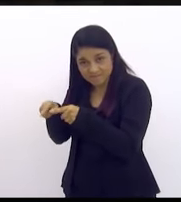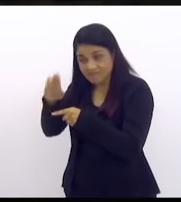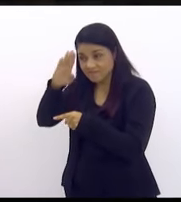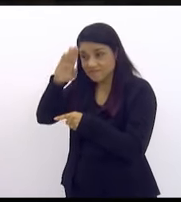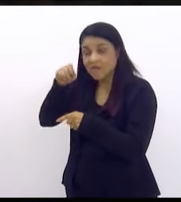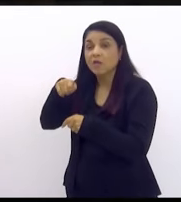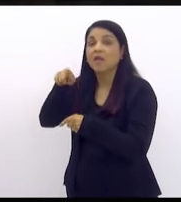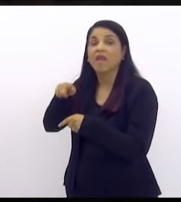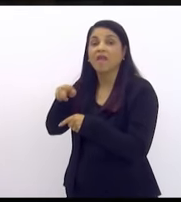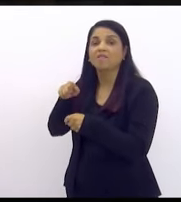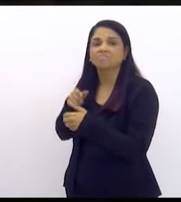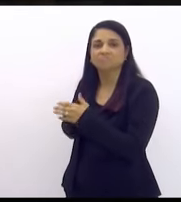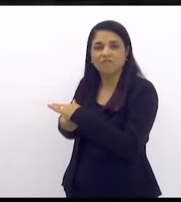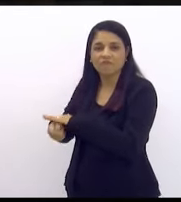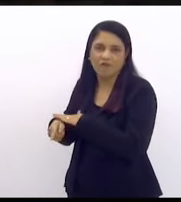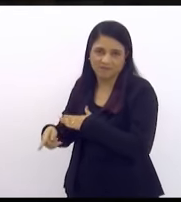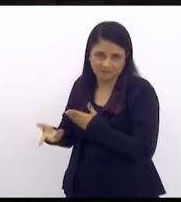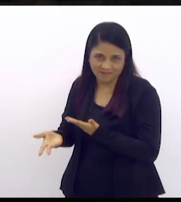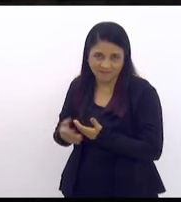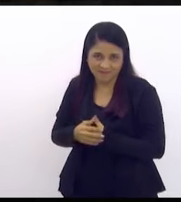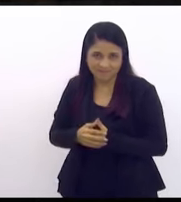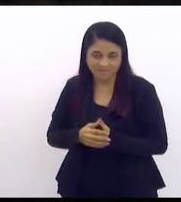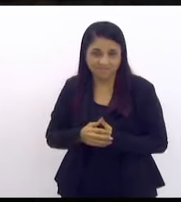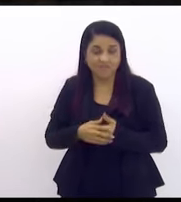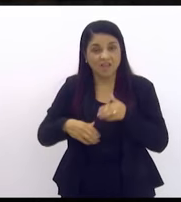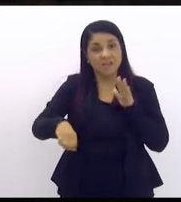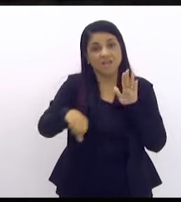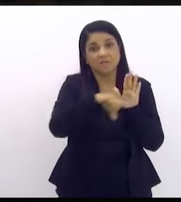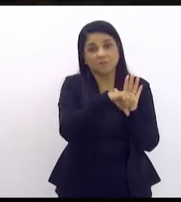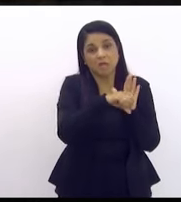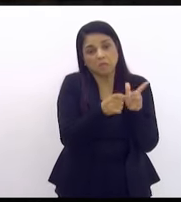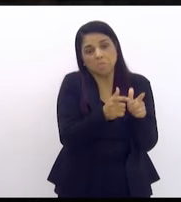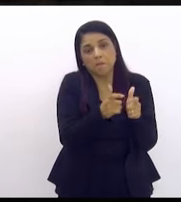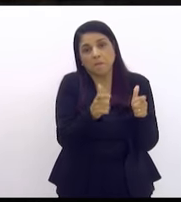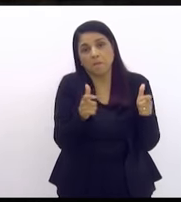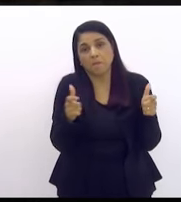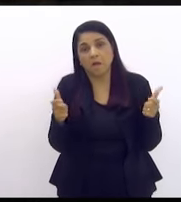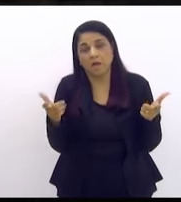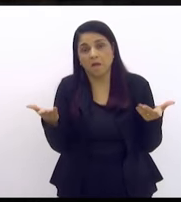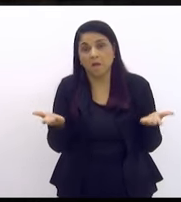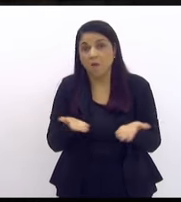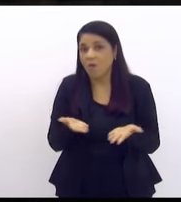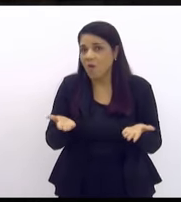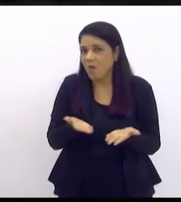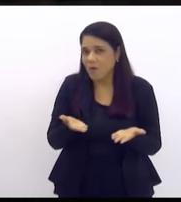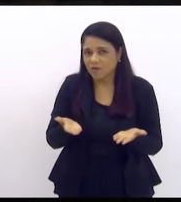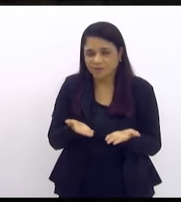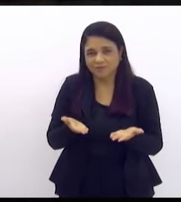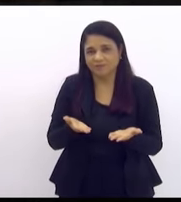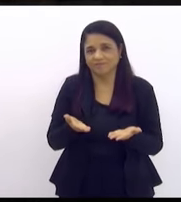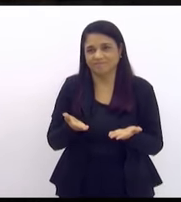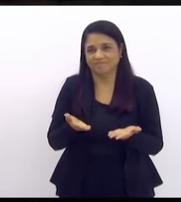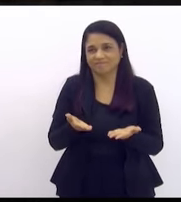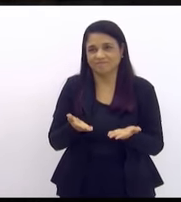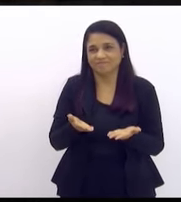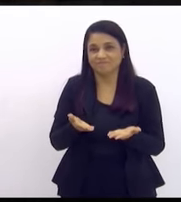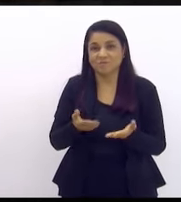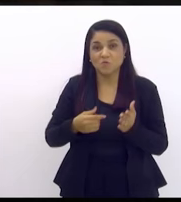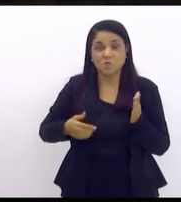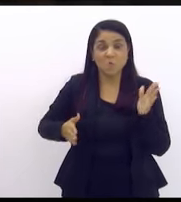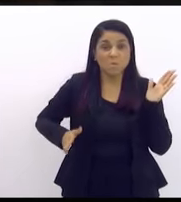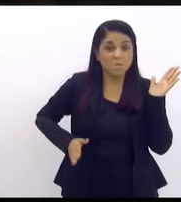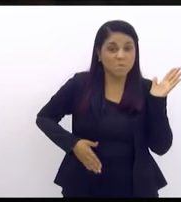Cada vez a criminalidade aumenta mais. E nos deparamos hoje, senhora presidente, com um